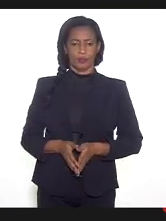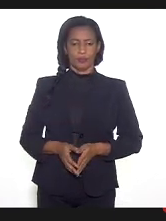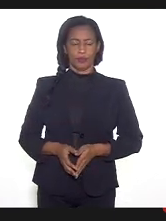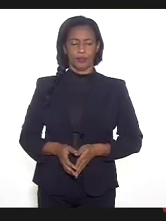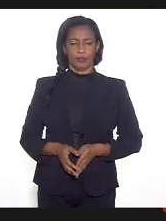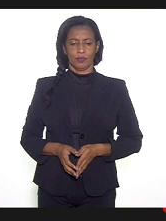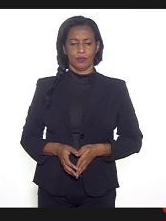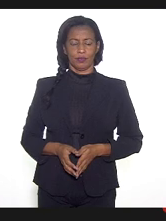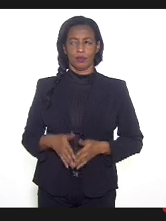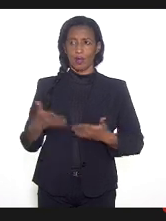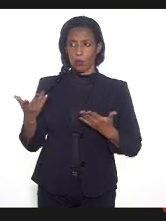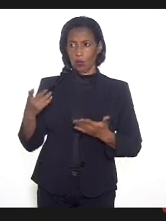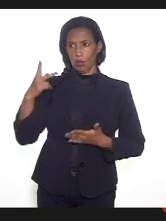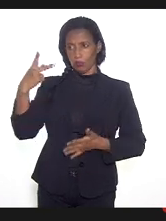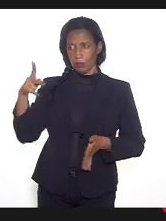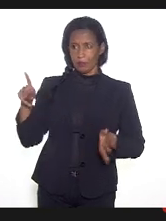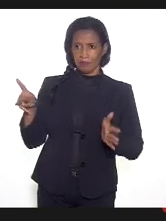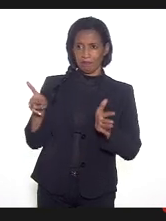a qual o senhor faz